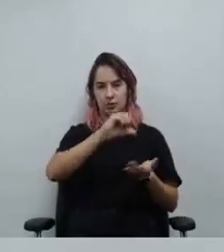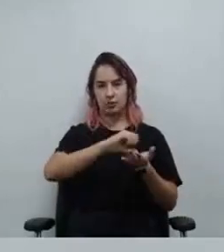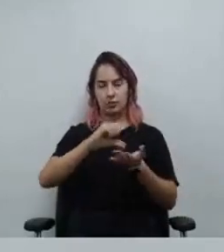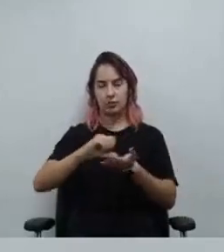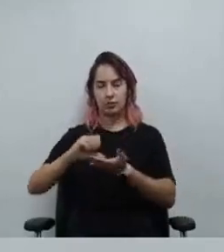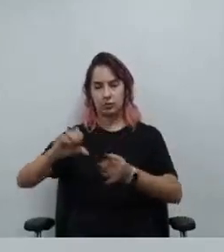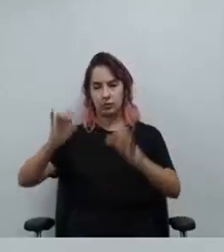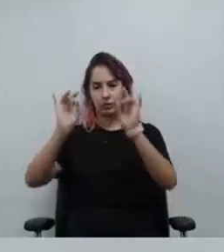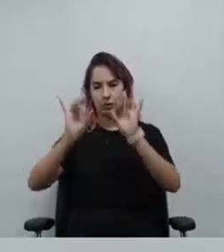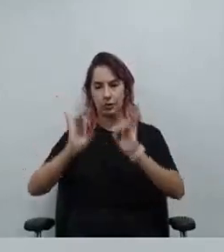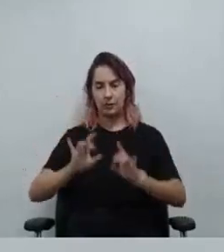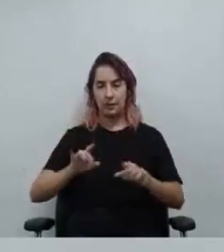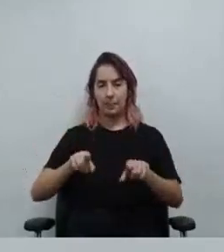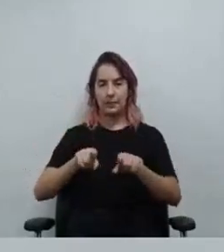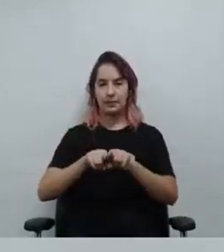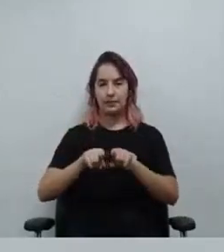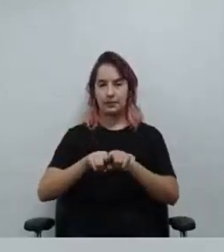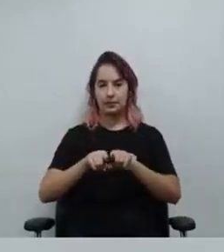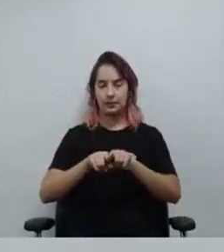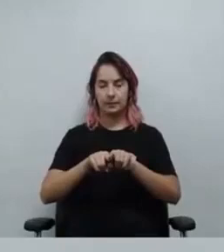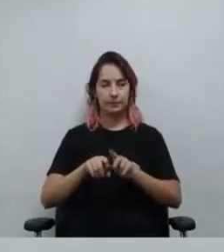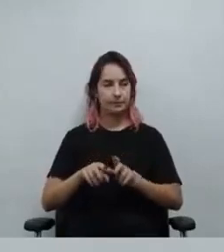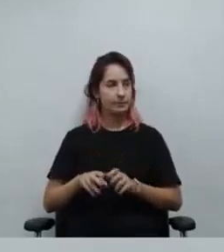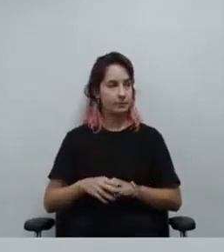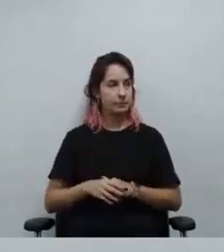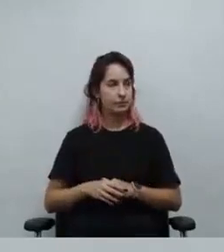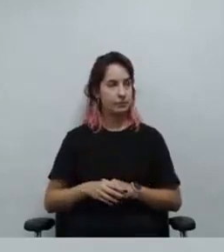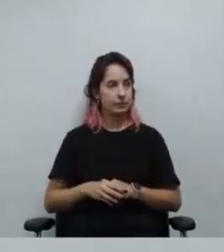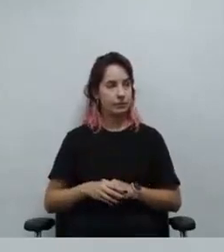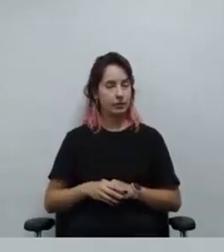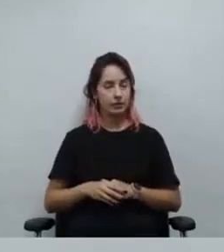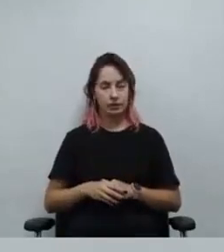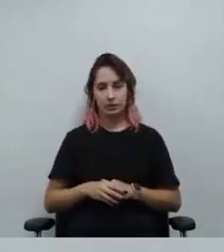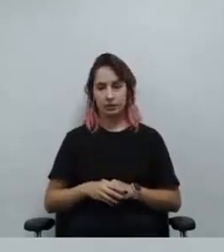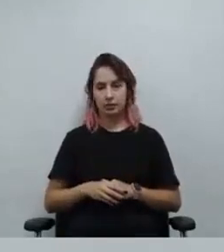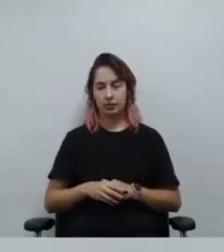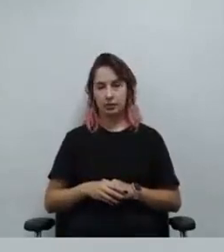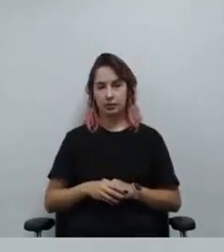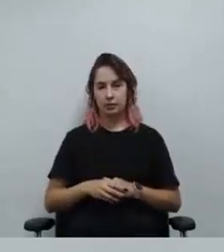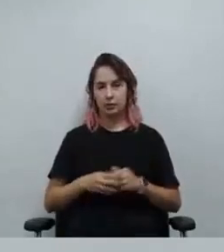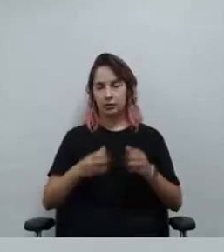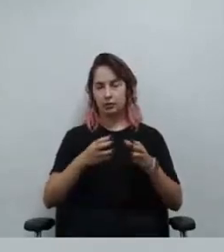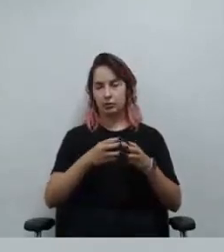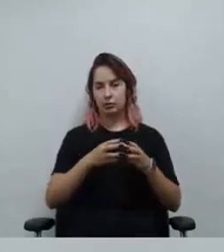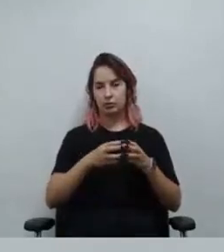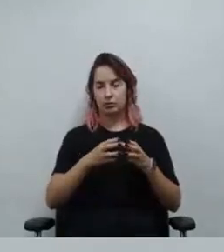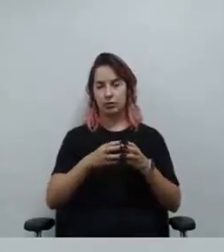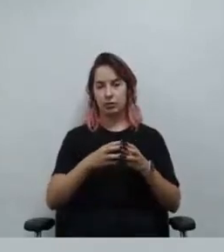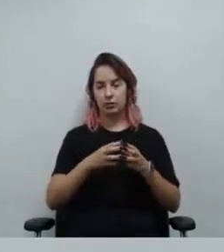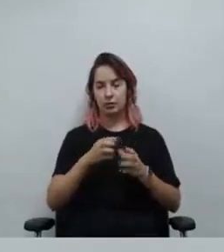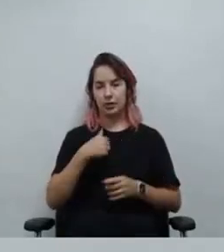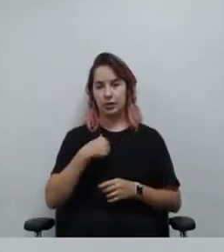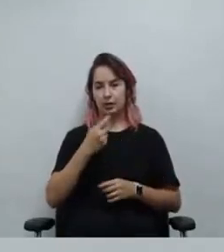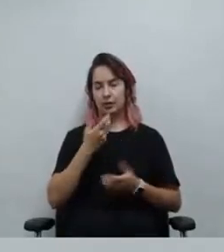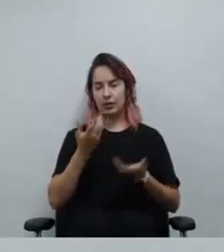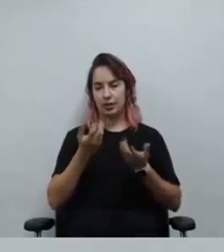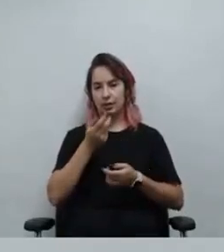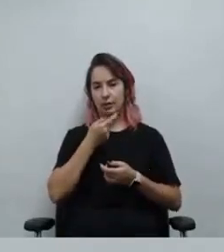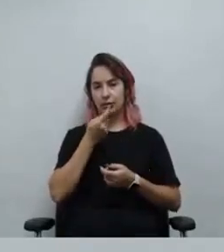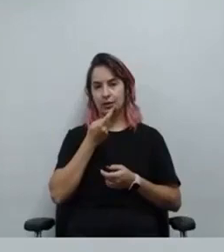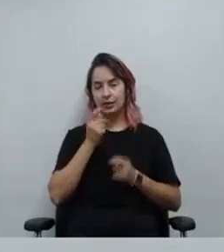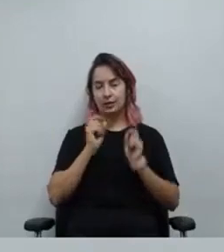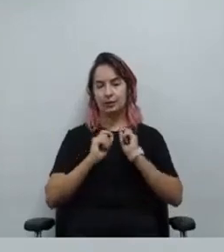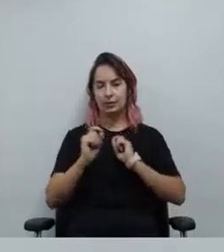especializados, para a interiorização, né, conselheiro Júlio César Tanoni, da tutela coletiva. Então, quero dizer